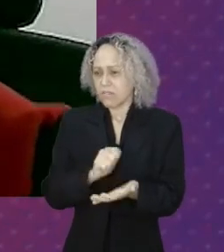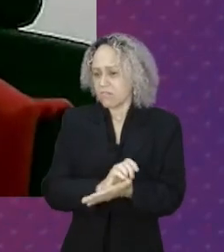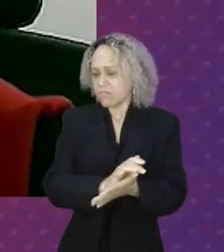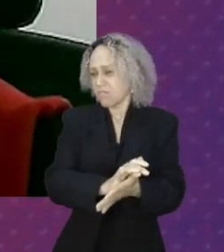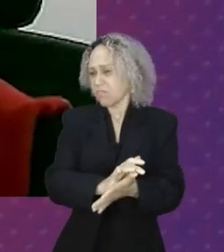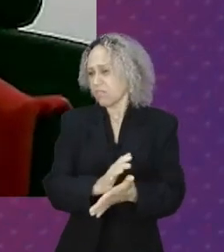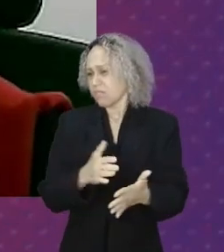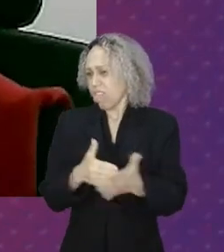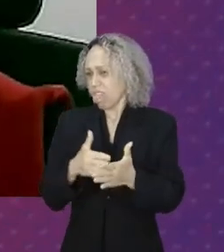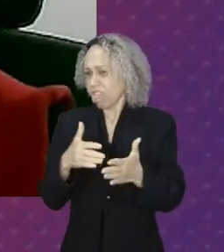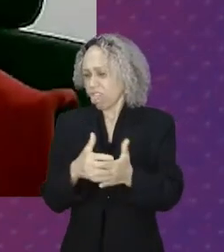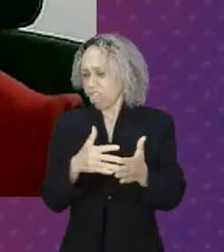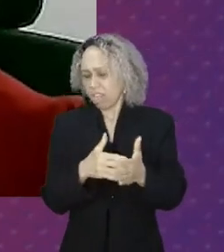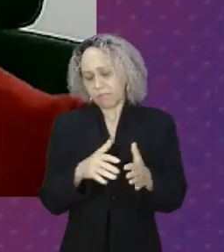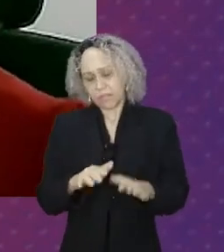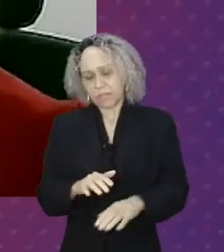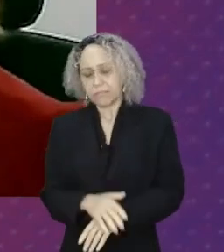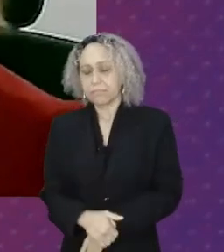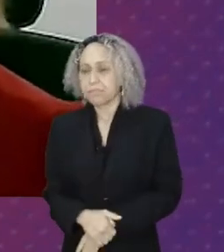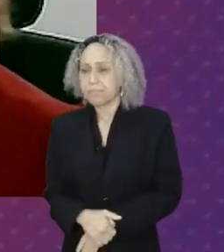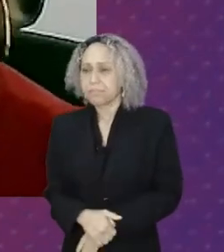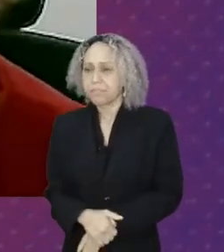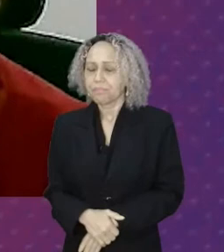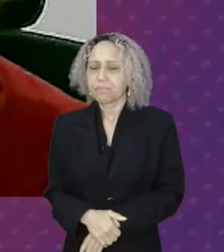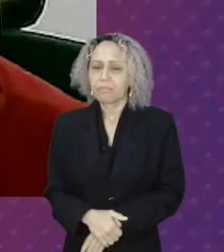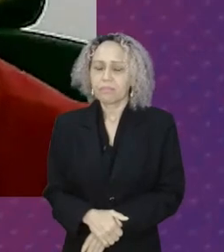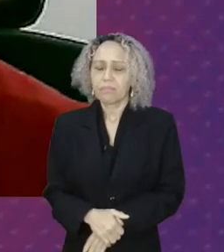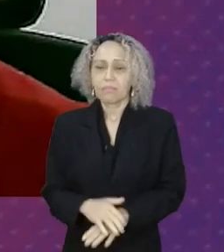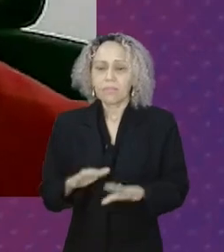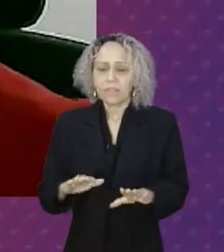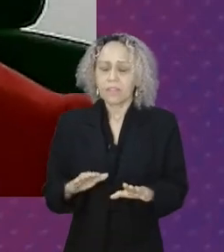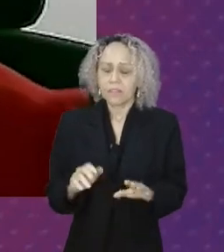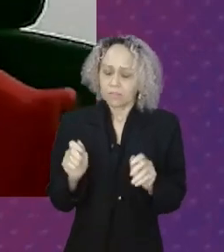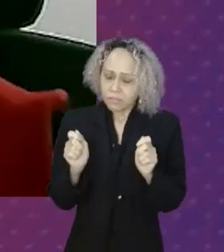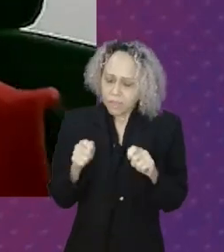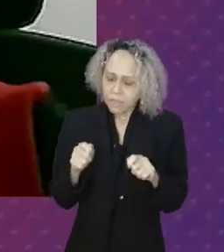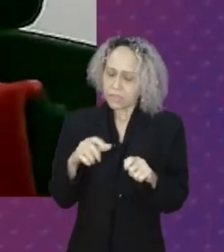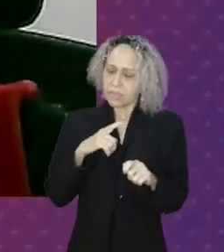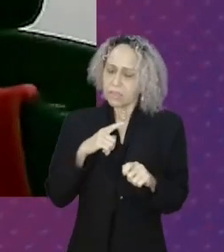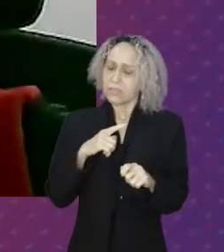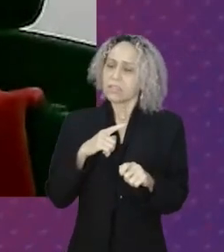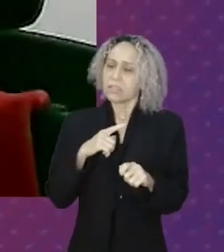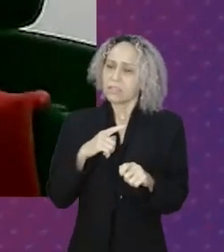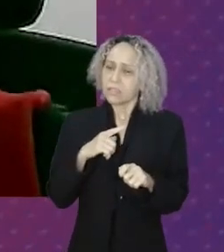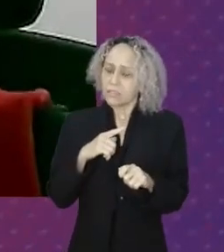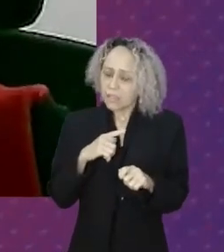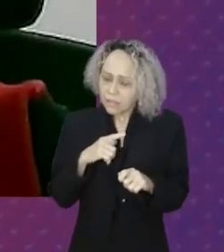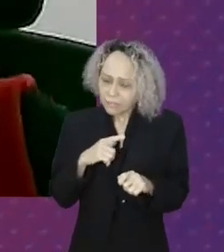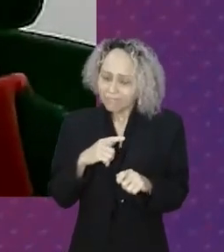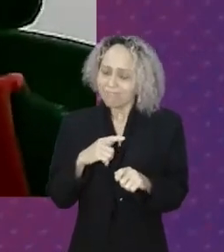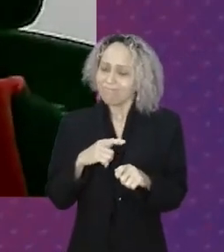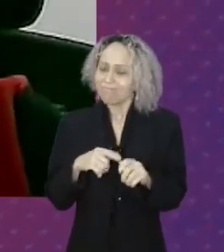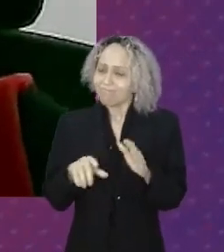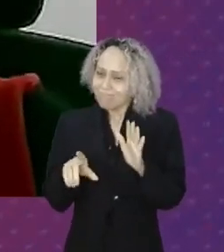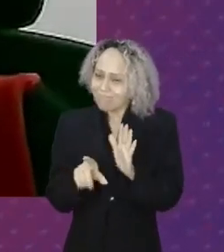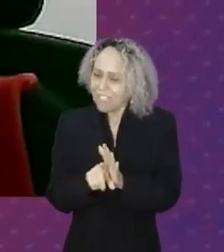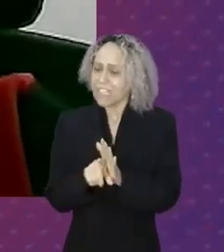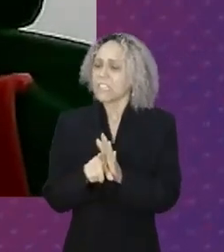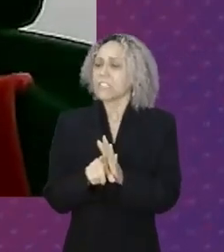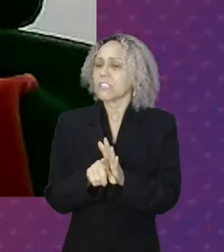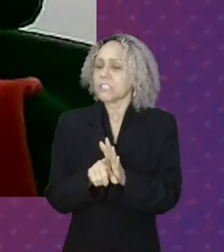considerado para que as mulheres possam participar de uma forma mais efetiva.